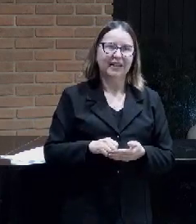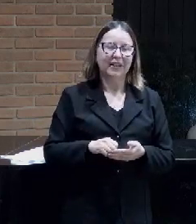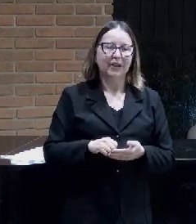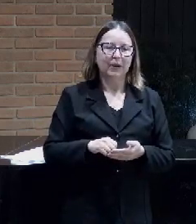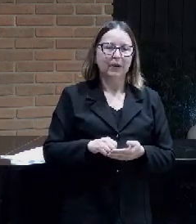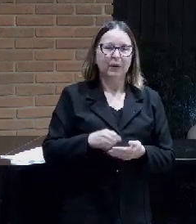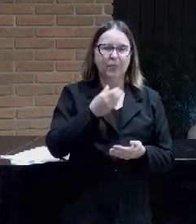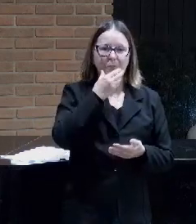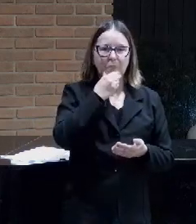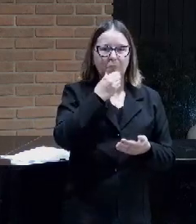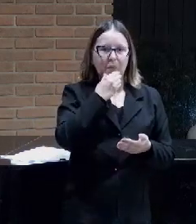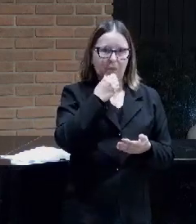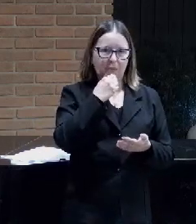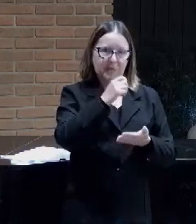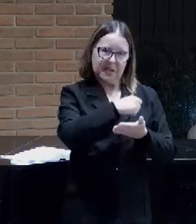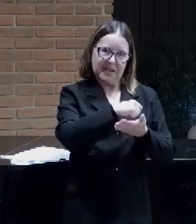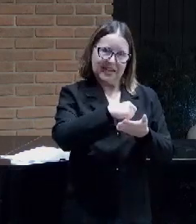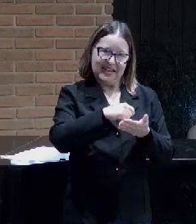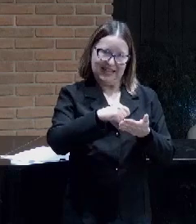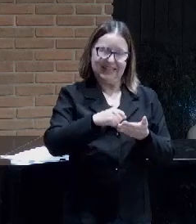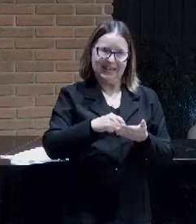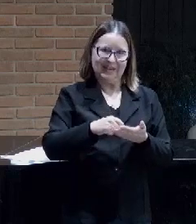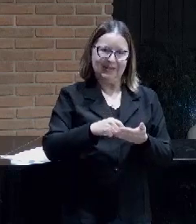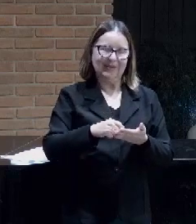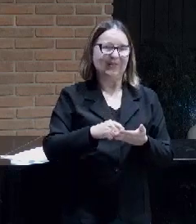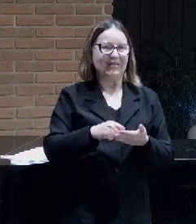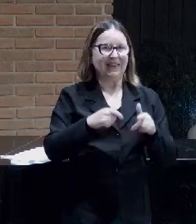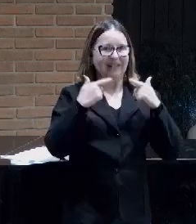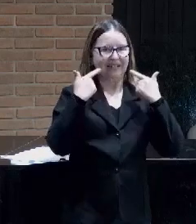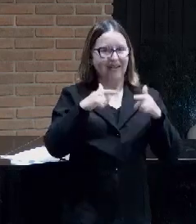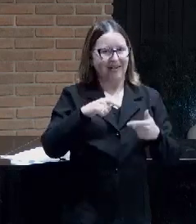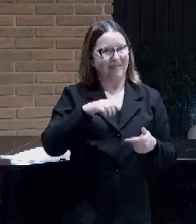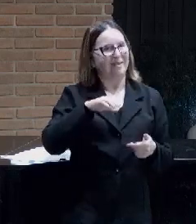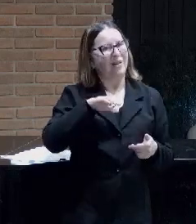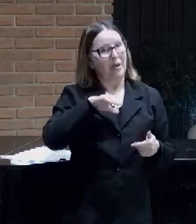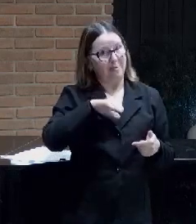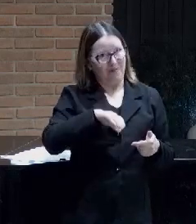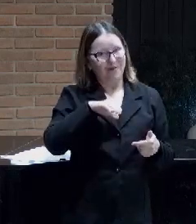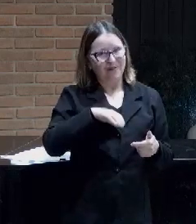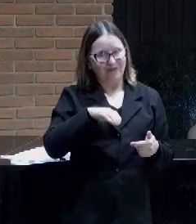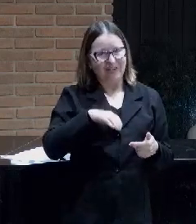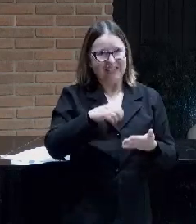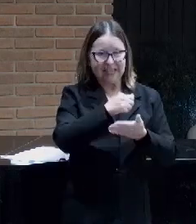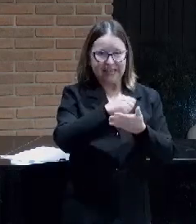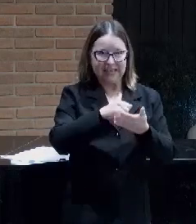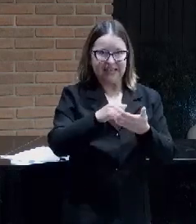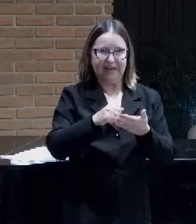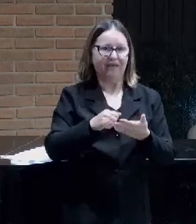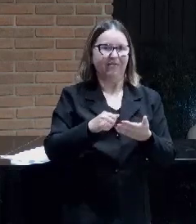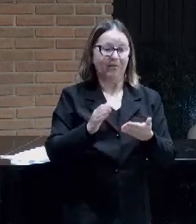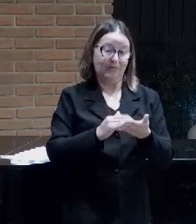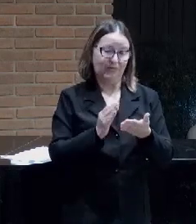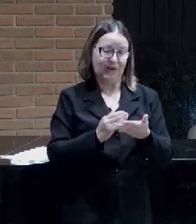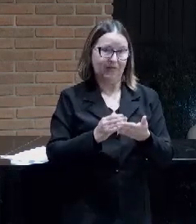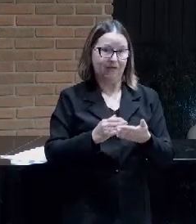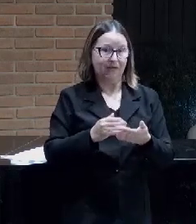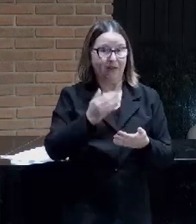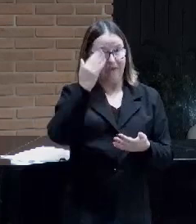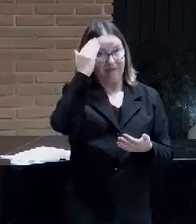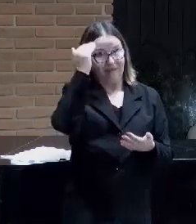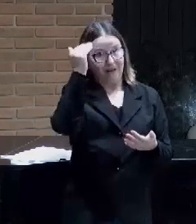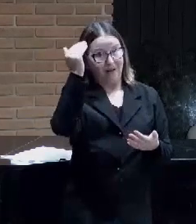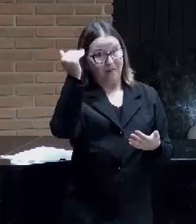como sendo o grande literato da língua portuguesa. Ele escreveu aquele livro tão famoso, conhecido como Os Lusíadas, um livro que a gente estuda como livro